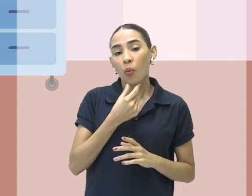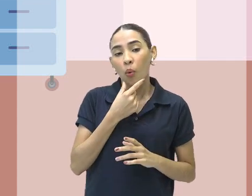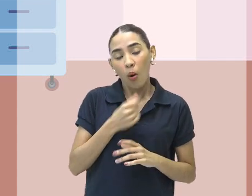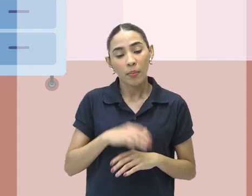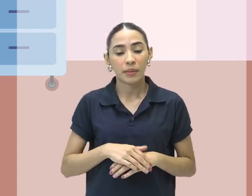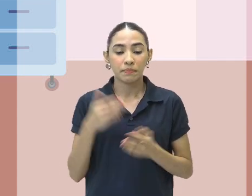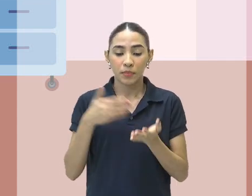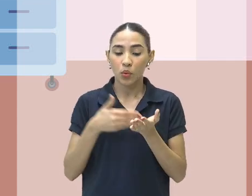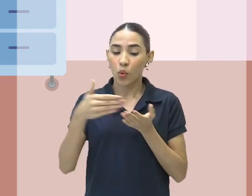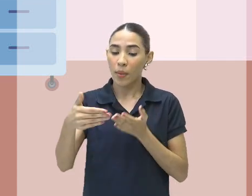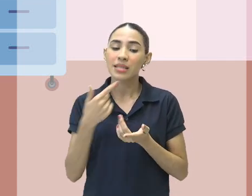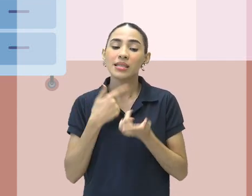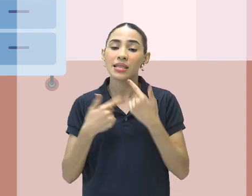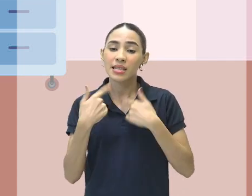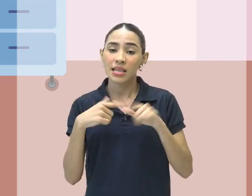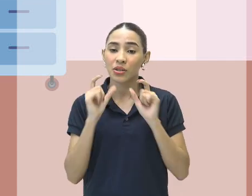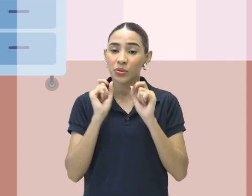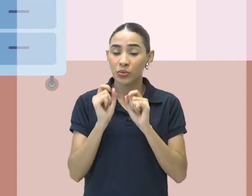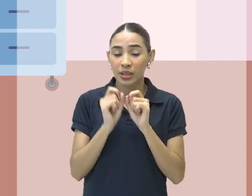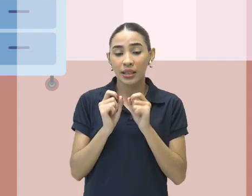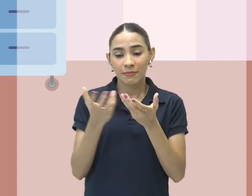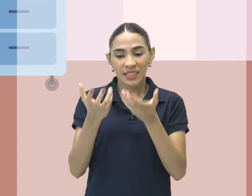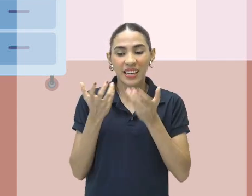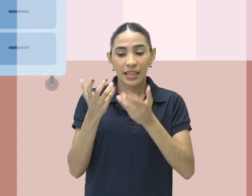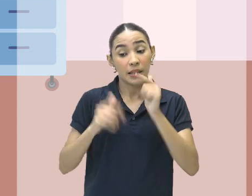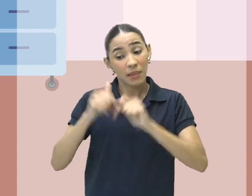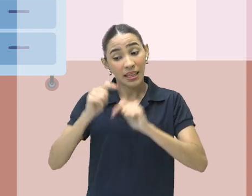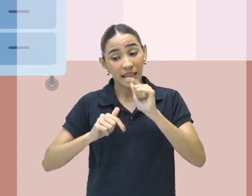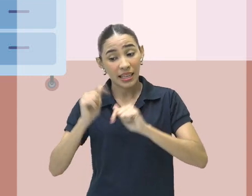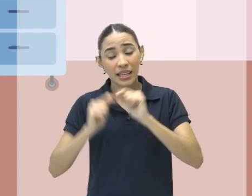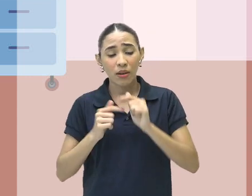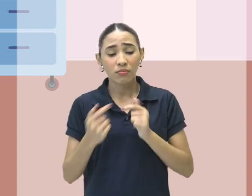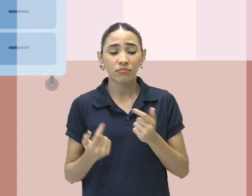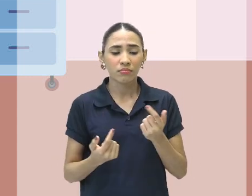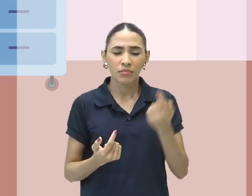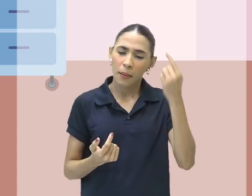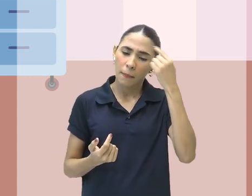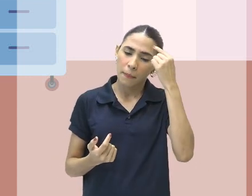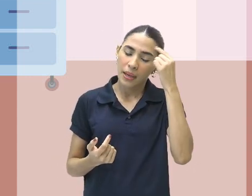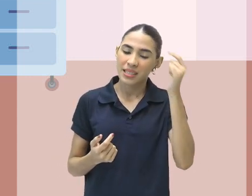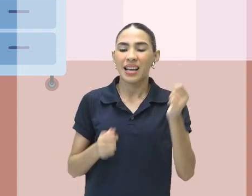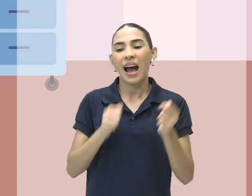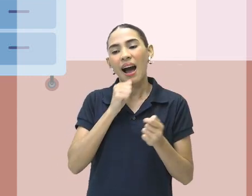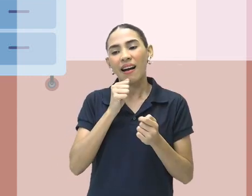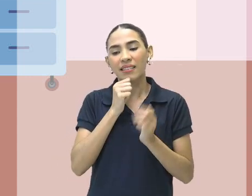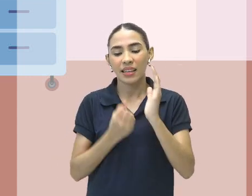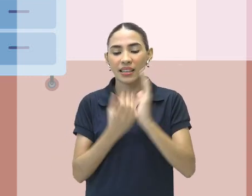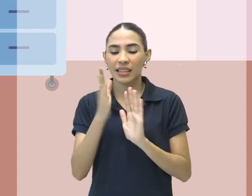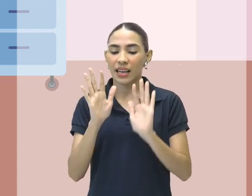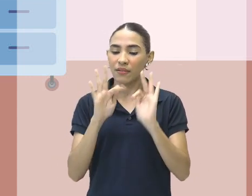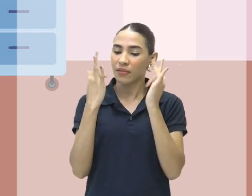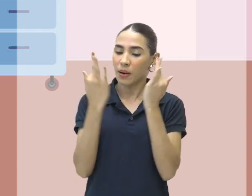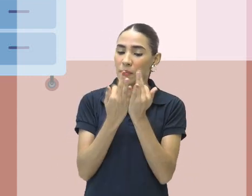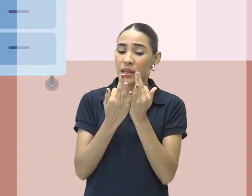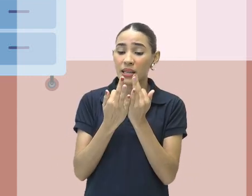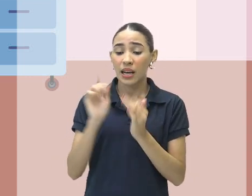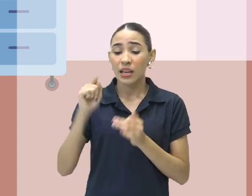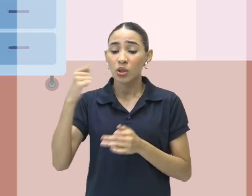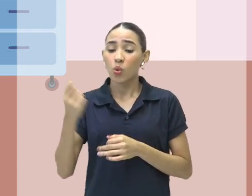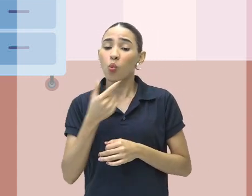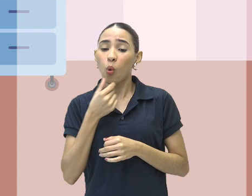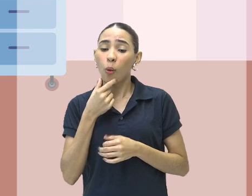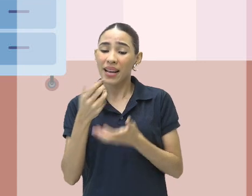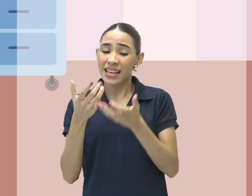marido começa com desejos ali de bens materiais e ela pensa, né, aí em criar uma família, enquanto ele estava só pensando nos